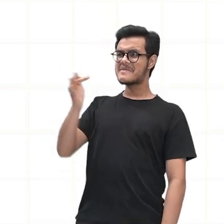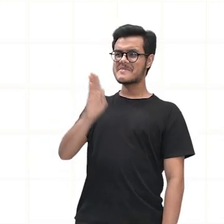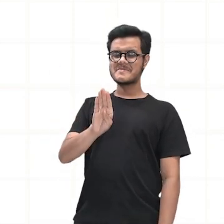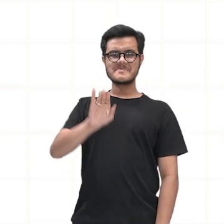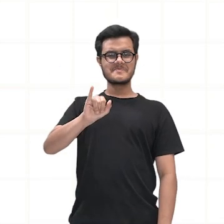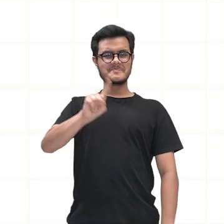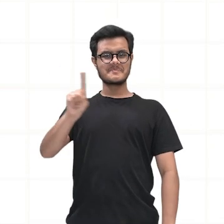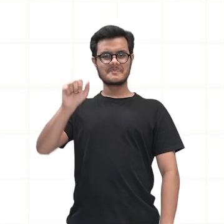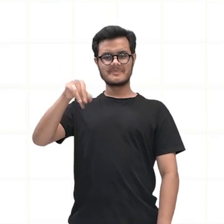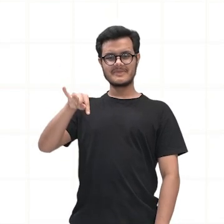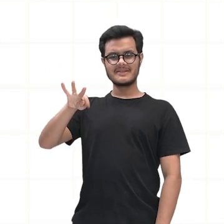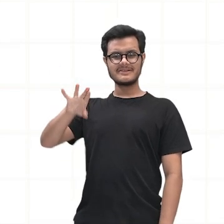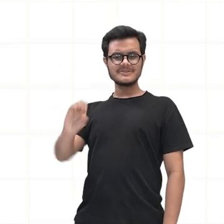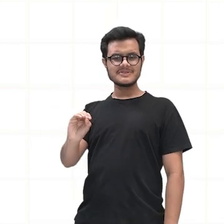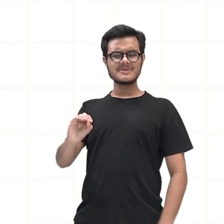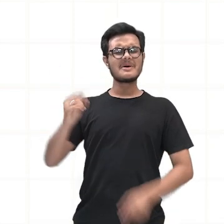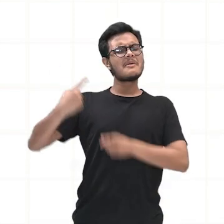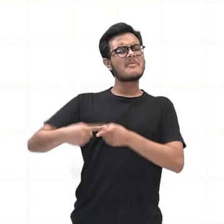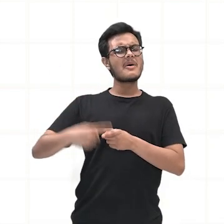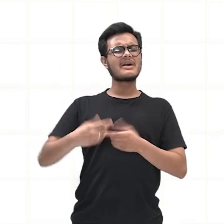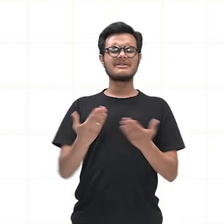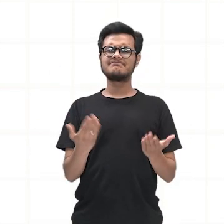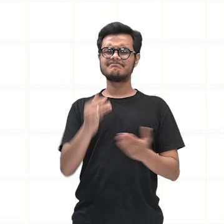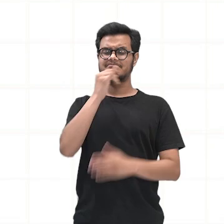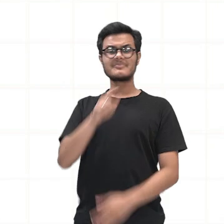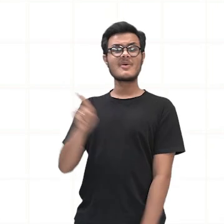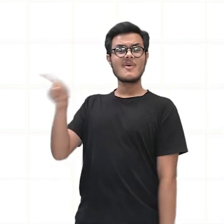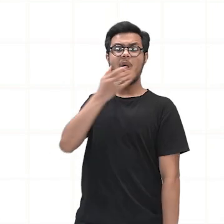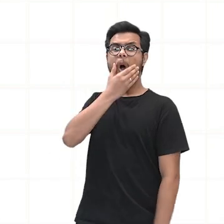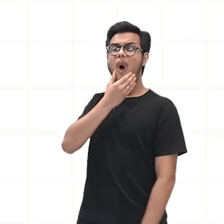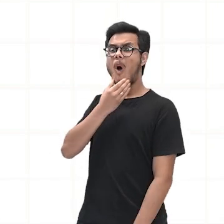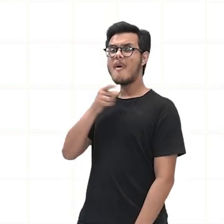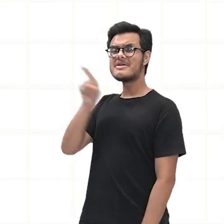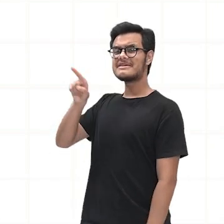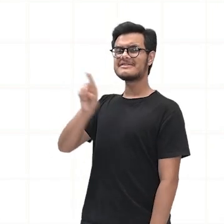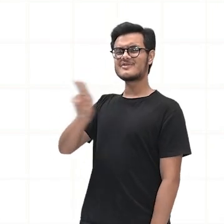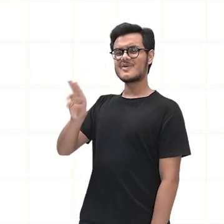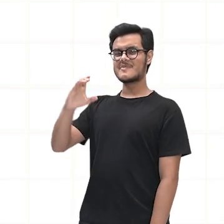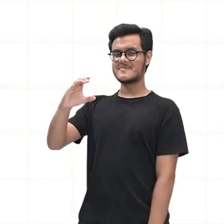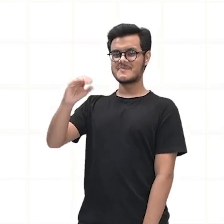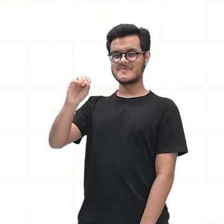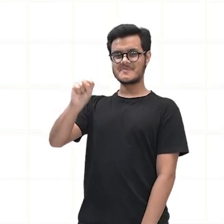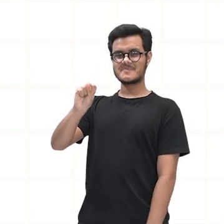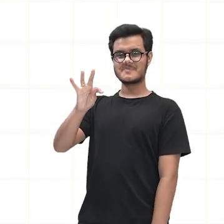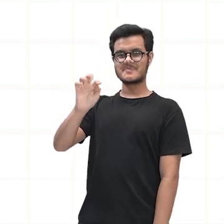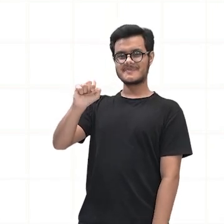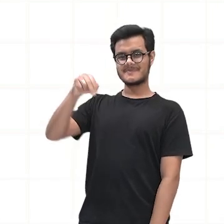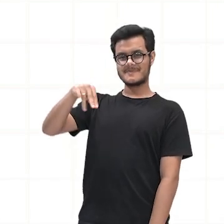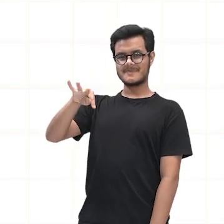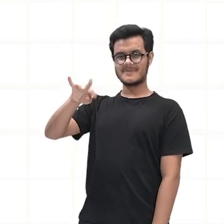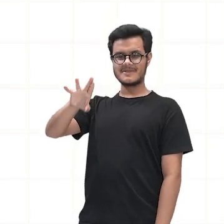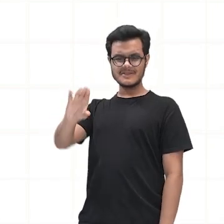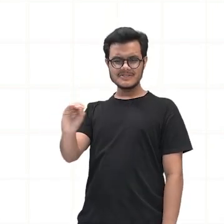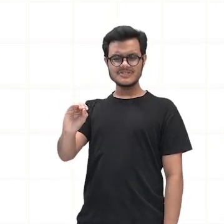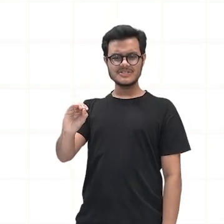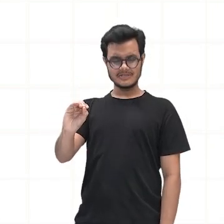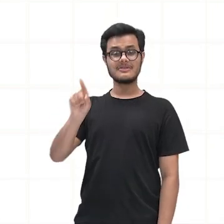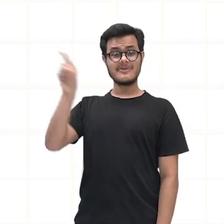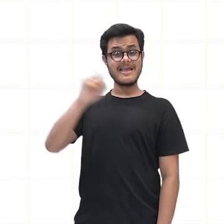Porque, turminha, olha só, Constantino o Grande, que se tornou imperador em